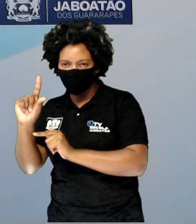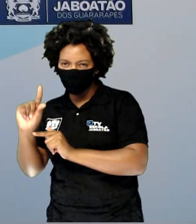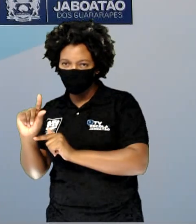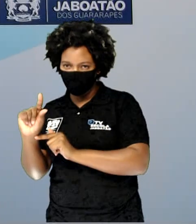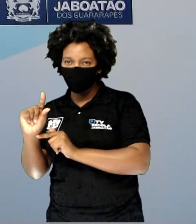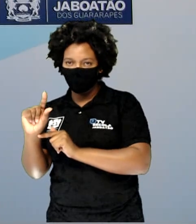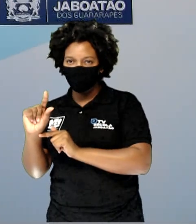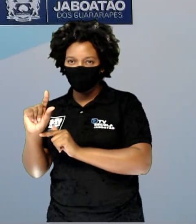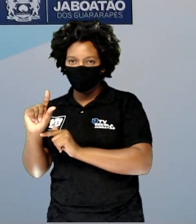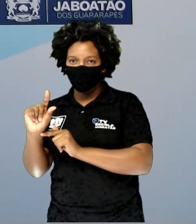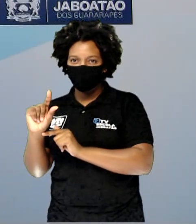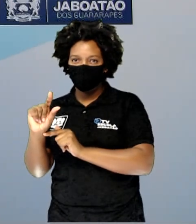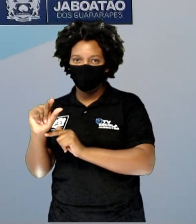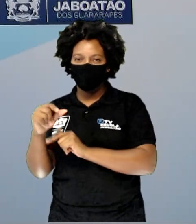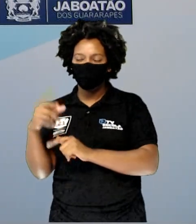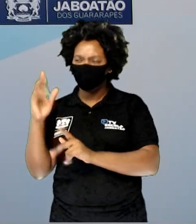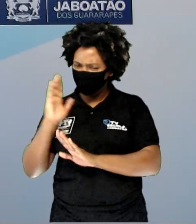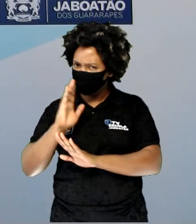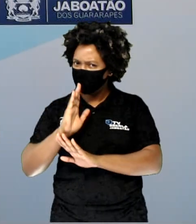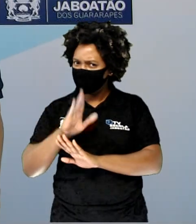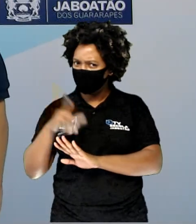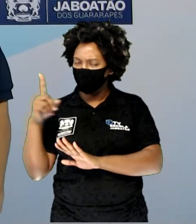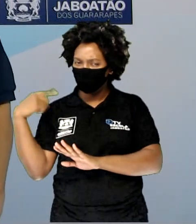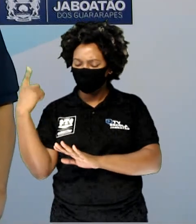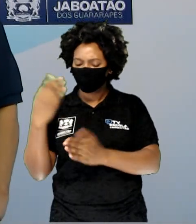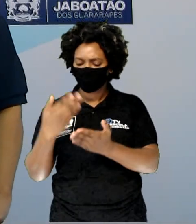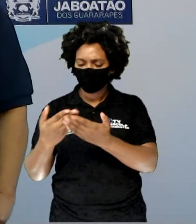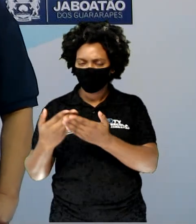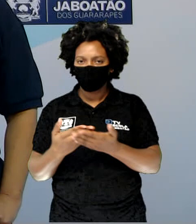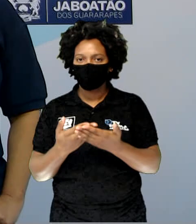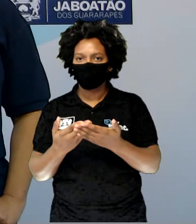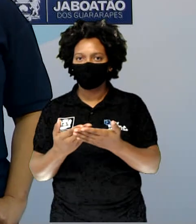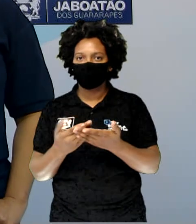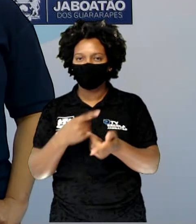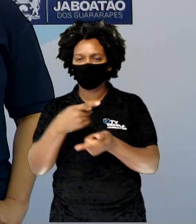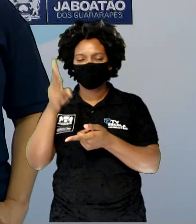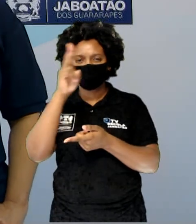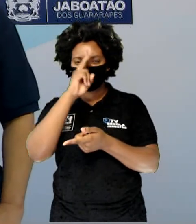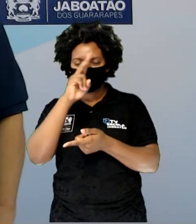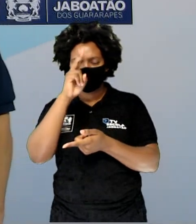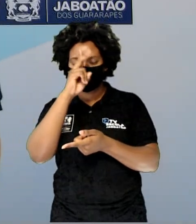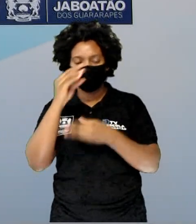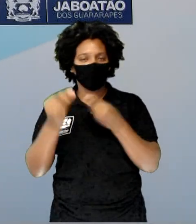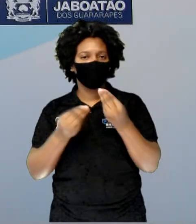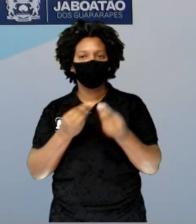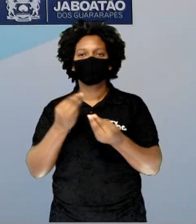foram trabalhados em aulas anteriores, para que você pudesse relembrar